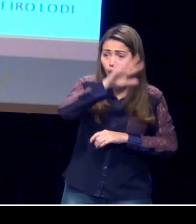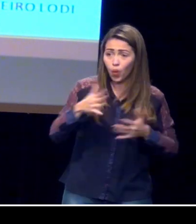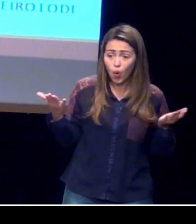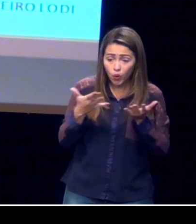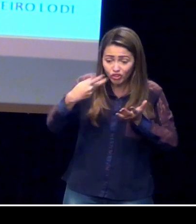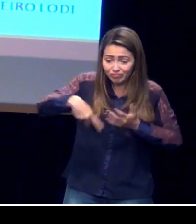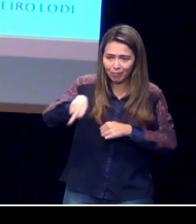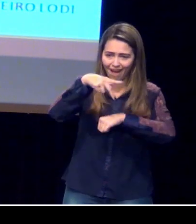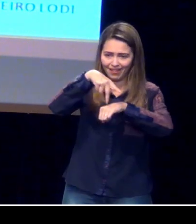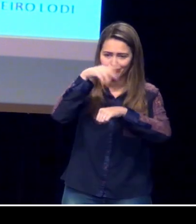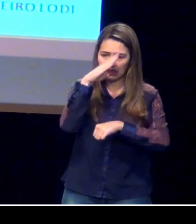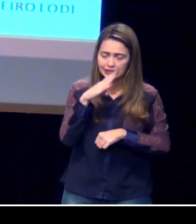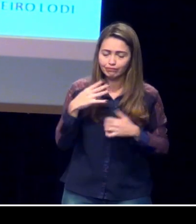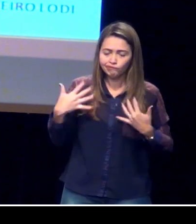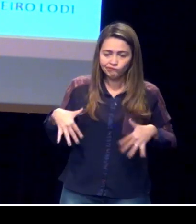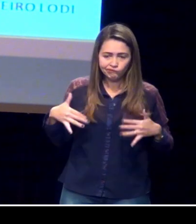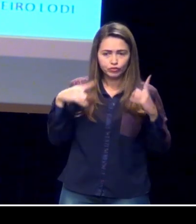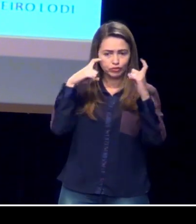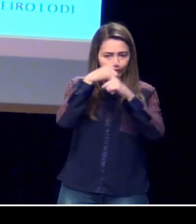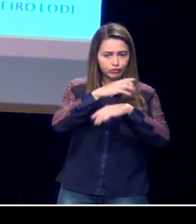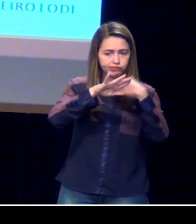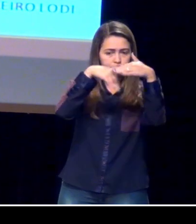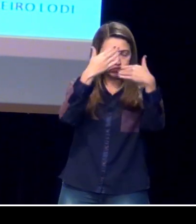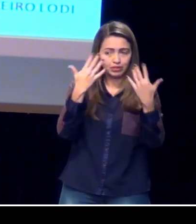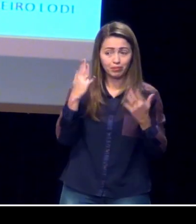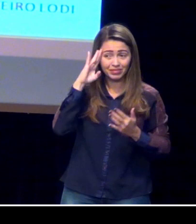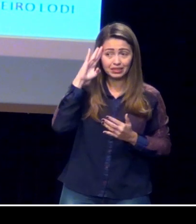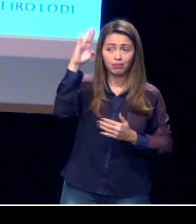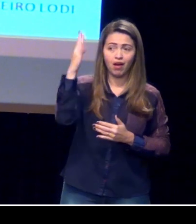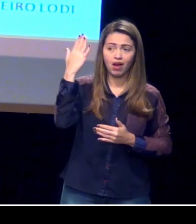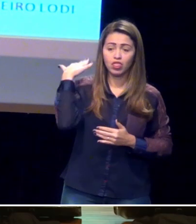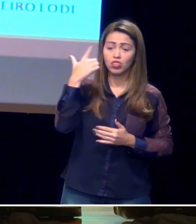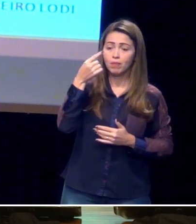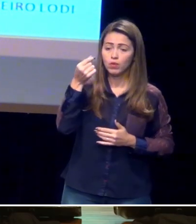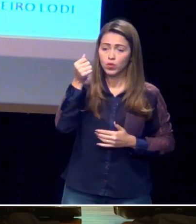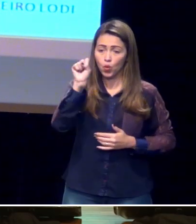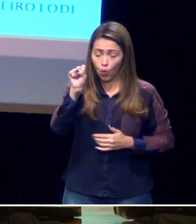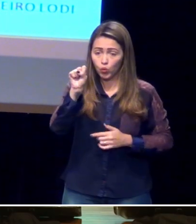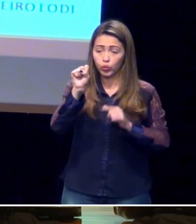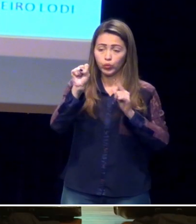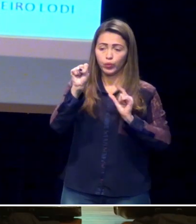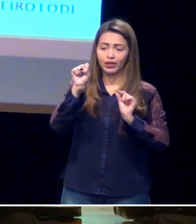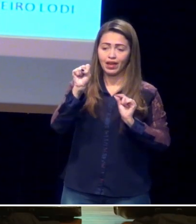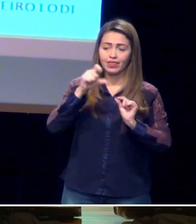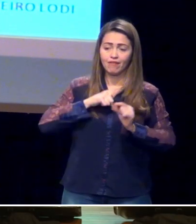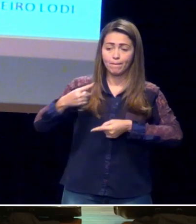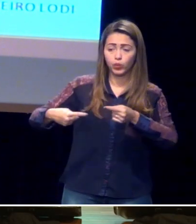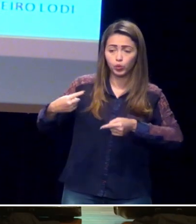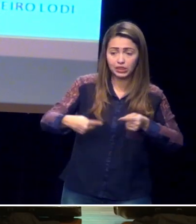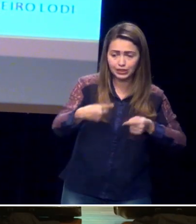hoje neste país, e, principalmente, desde 2008, com esta